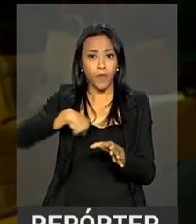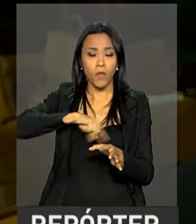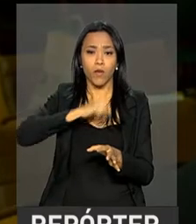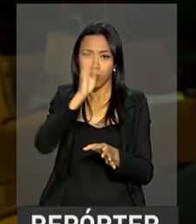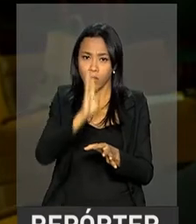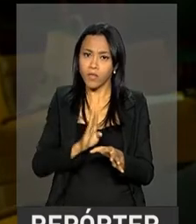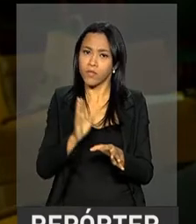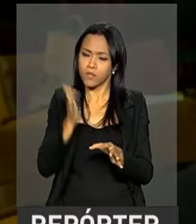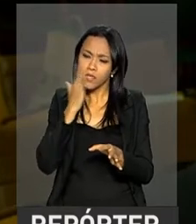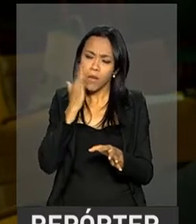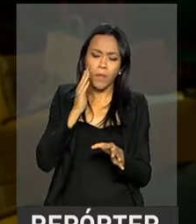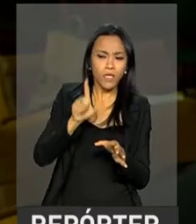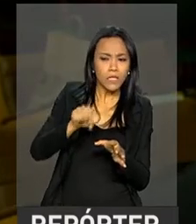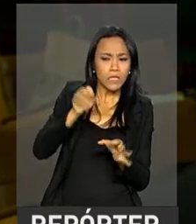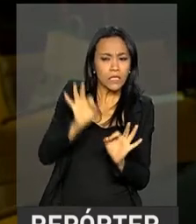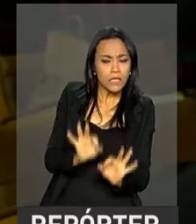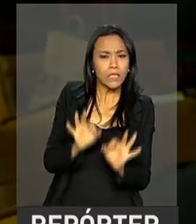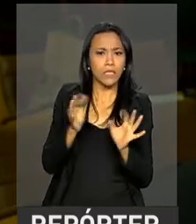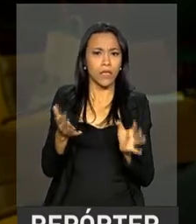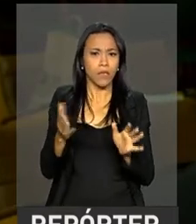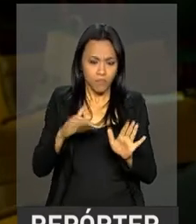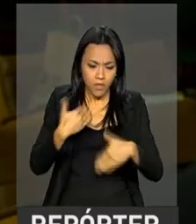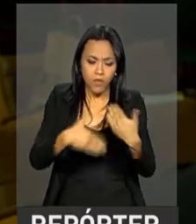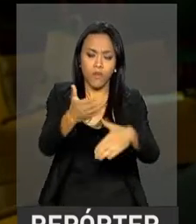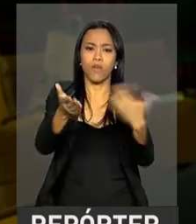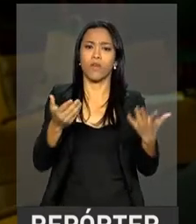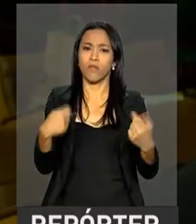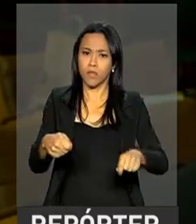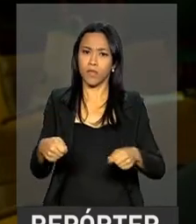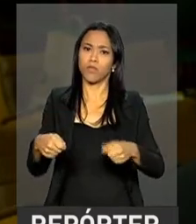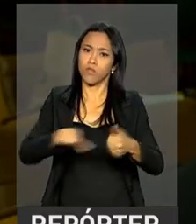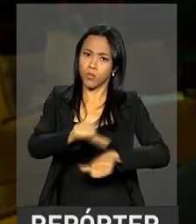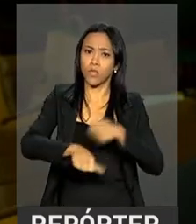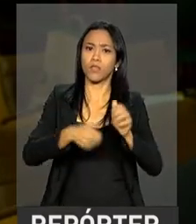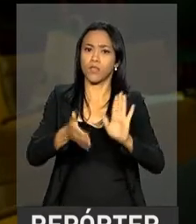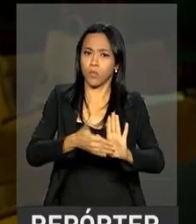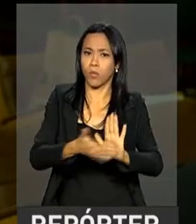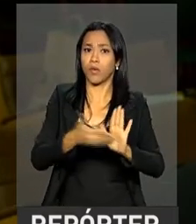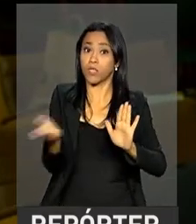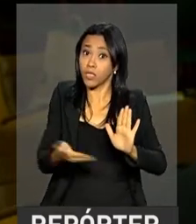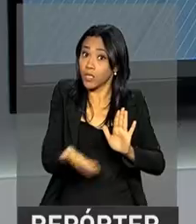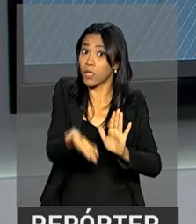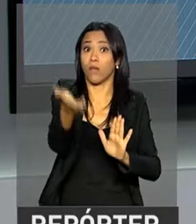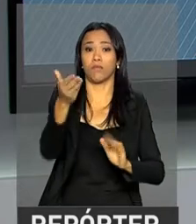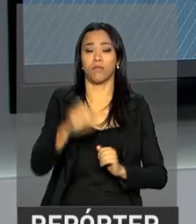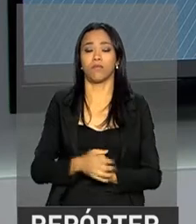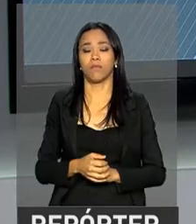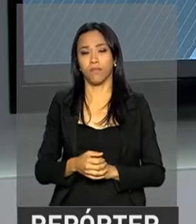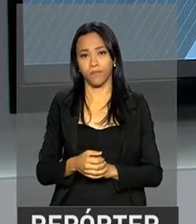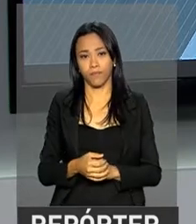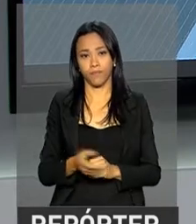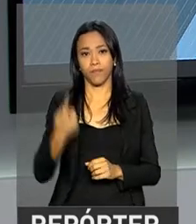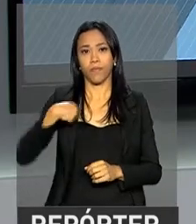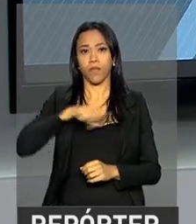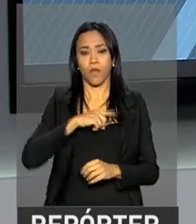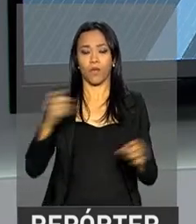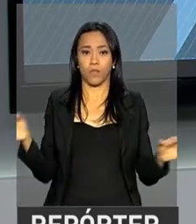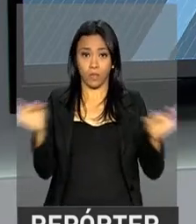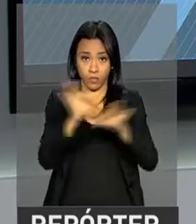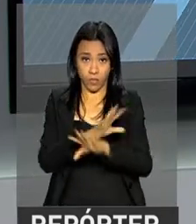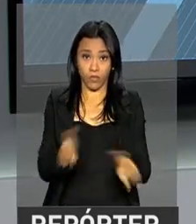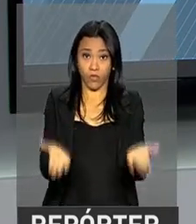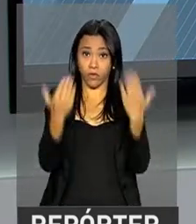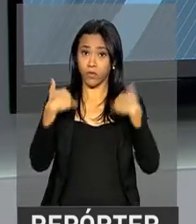com celeridade precisamos desenvolver o país precisamos de reformas as reformas têm pressa nós ficamos por é que